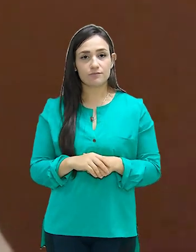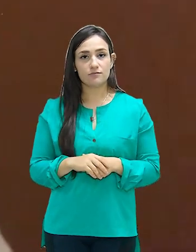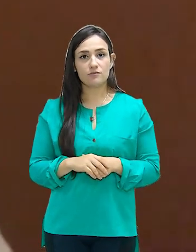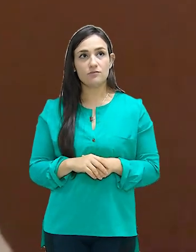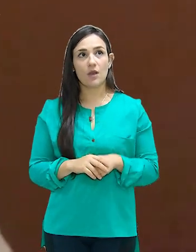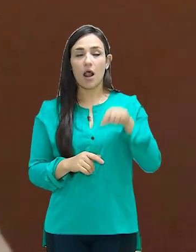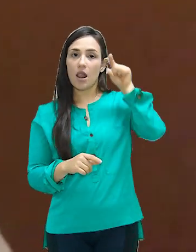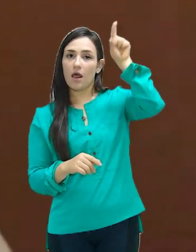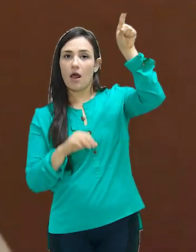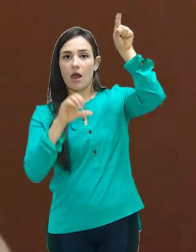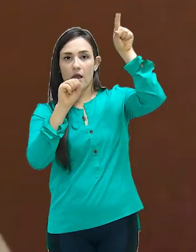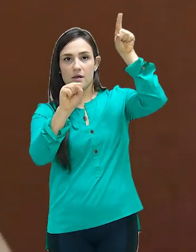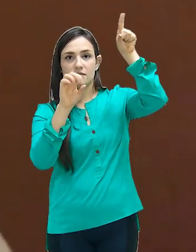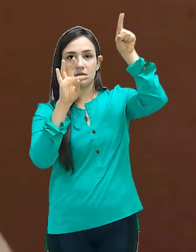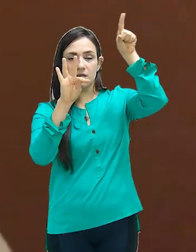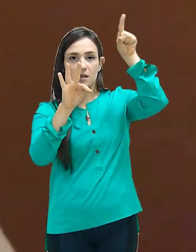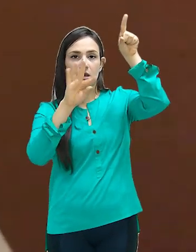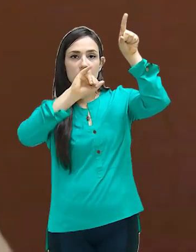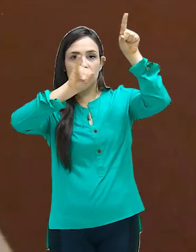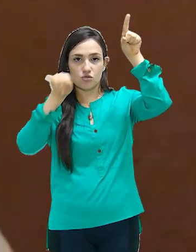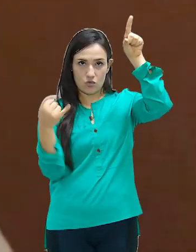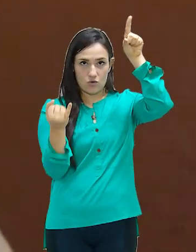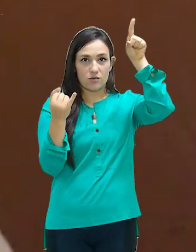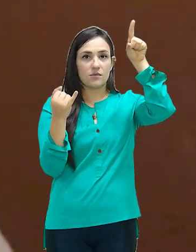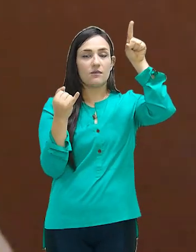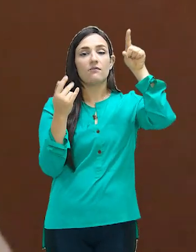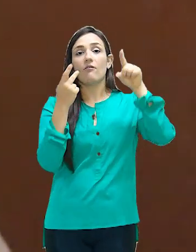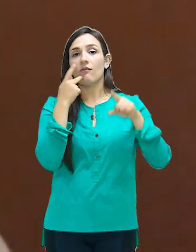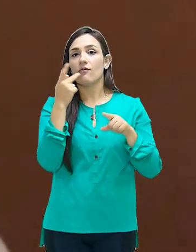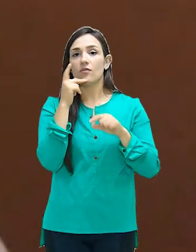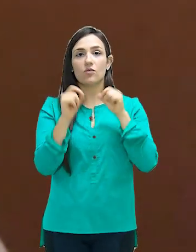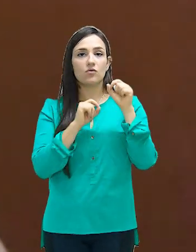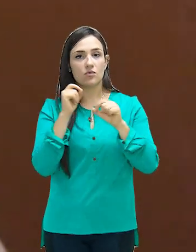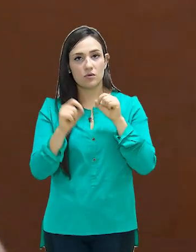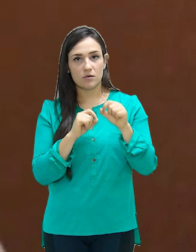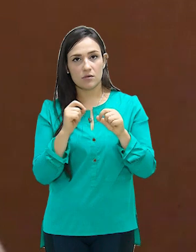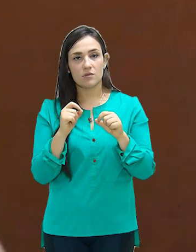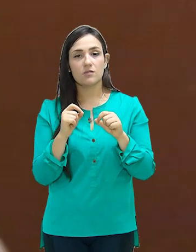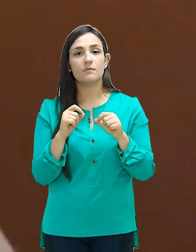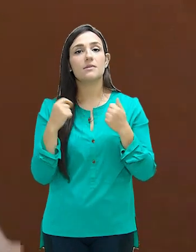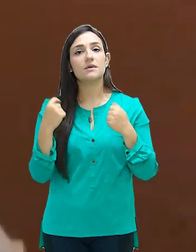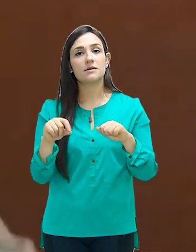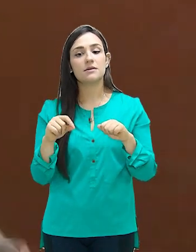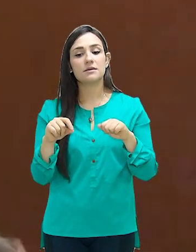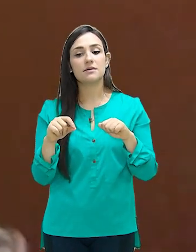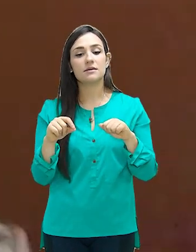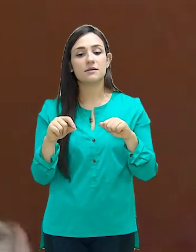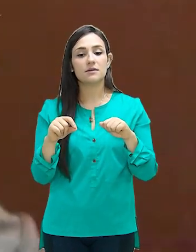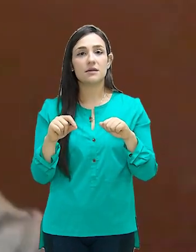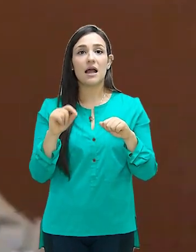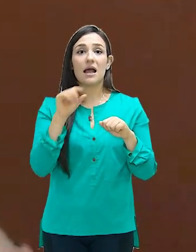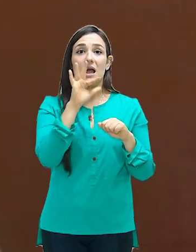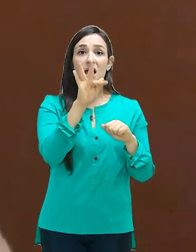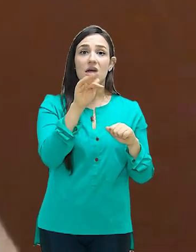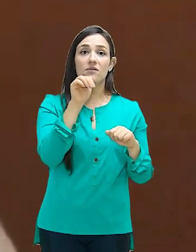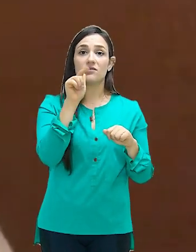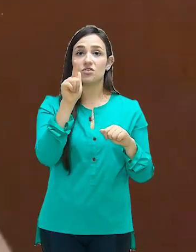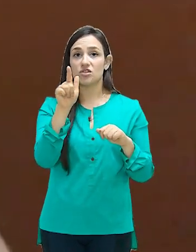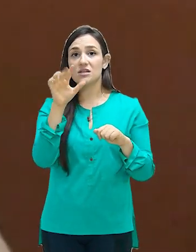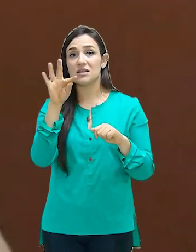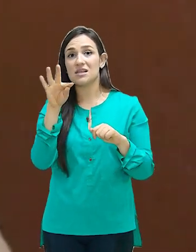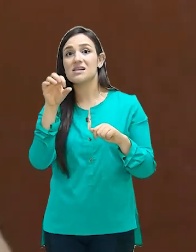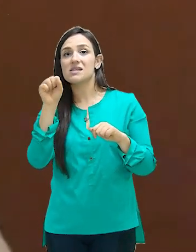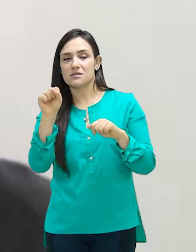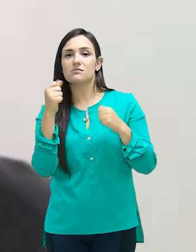Superior Tribunal de Justiça, no regime de comunhão parcial de bens, nós temos inclusive a partilha do saldo do FGTS do